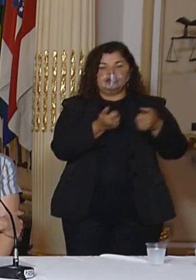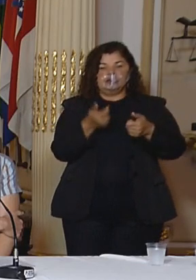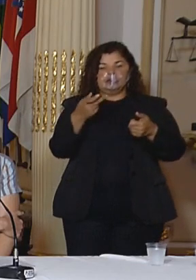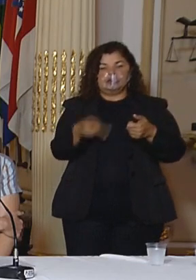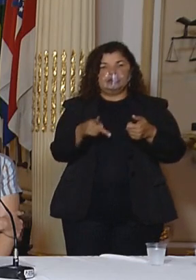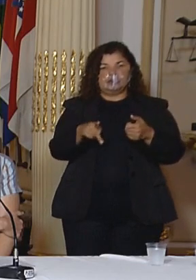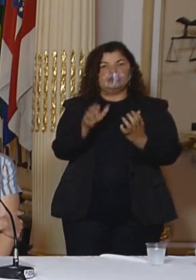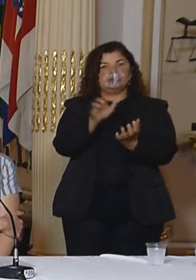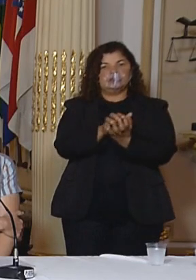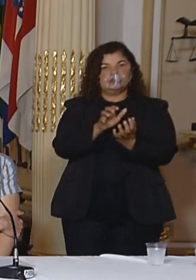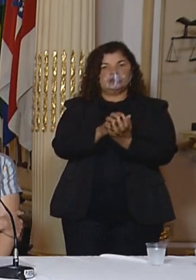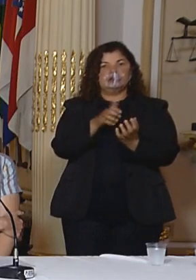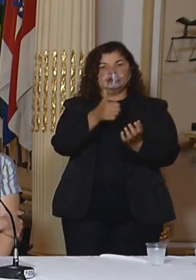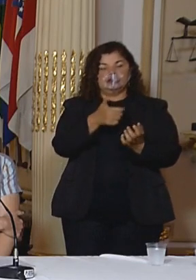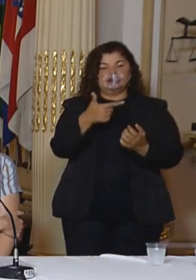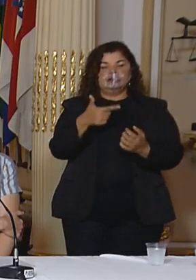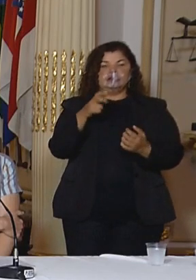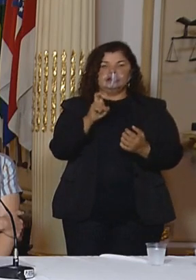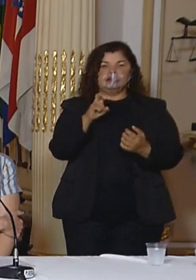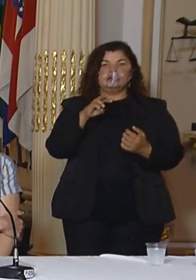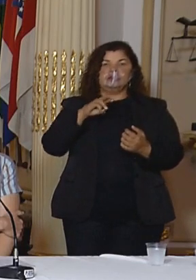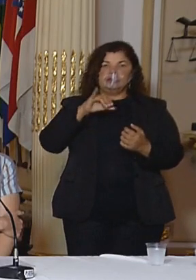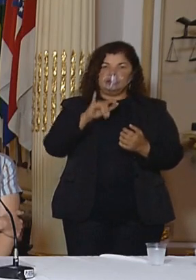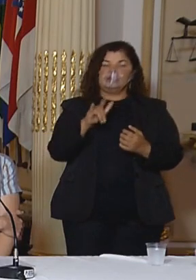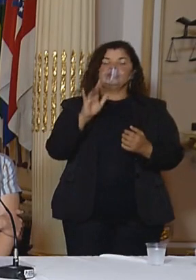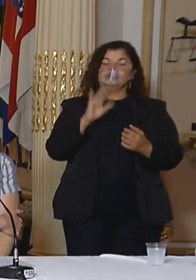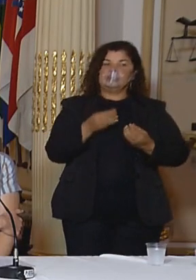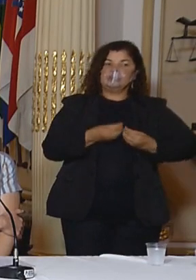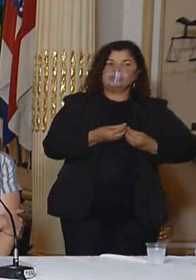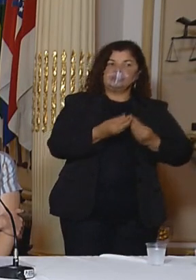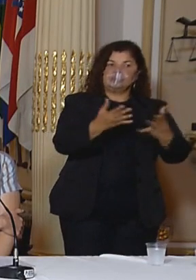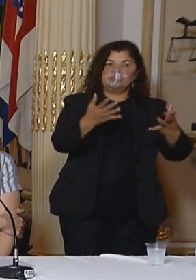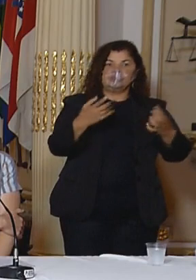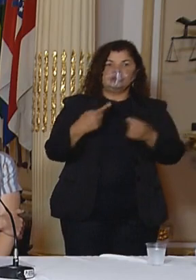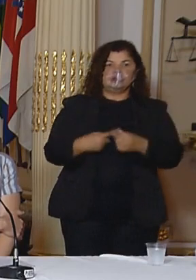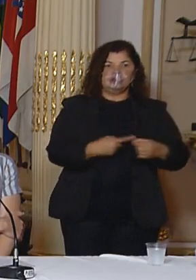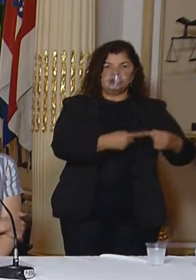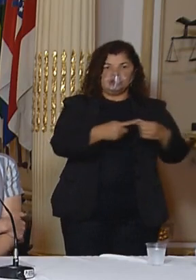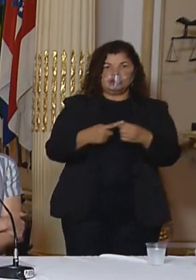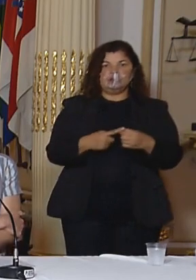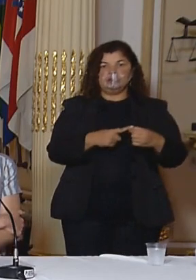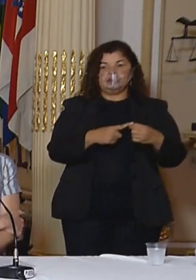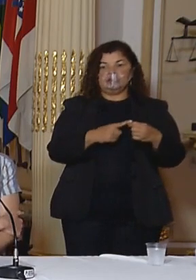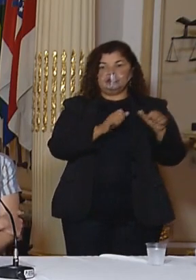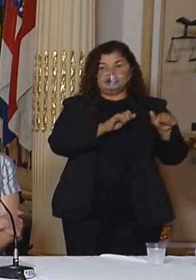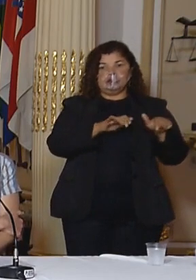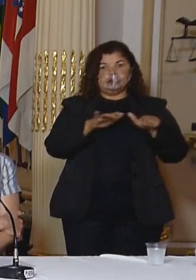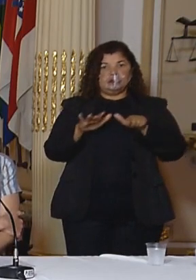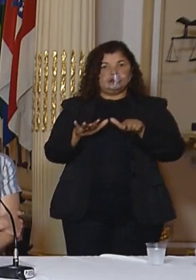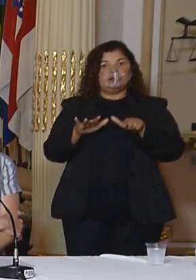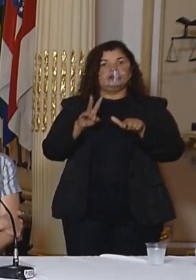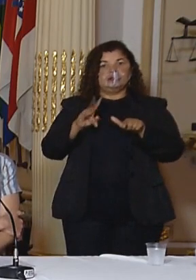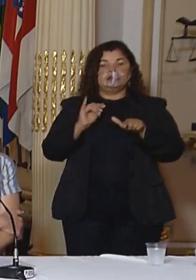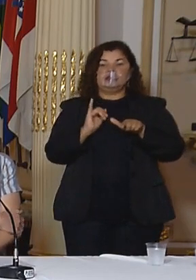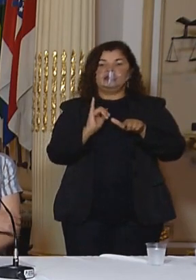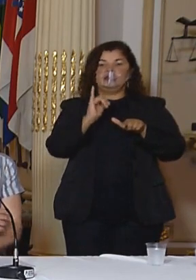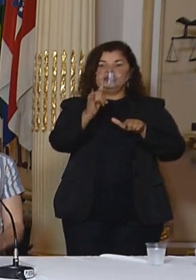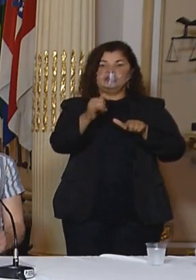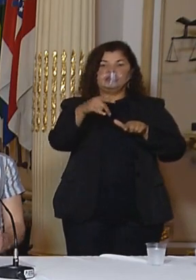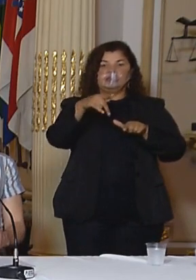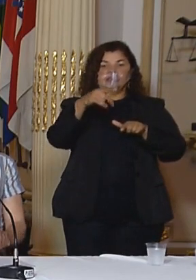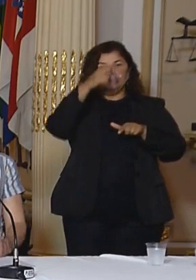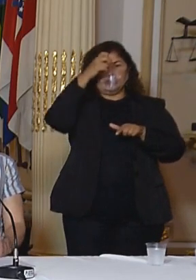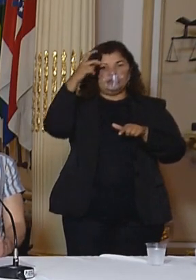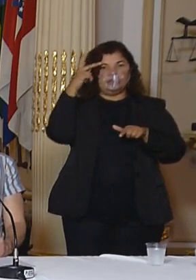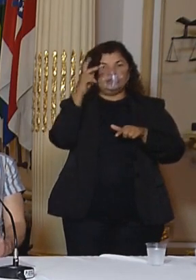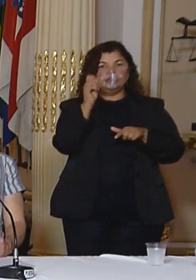distribuímos 125 mil testes rápidos com municípios, e essa semana já comunicamos o prefeito Patriota da AMUP,